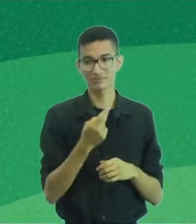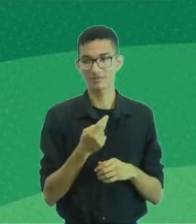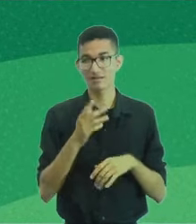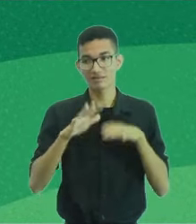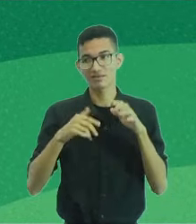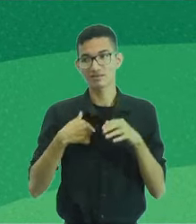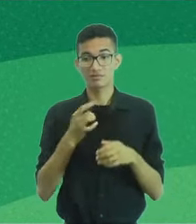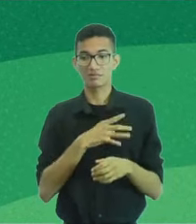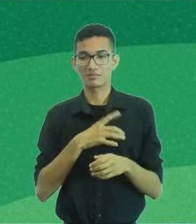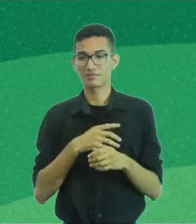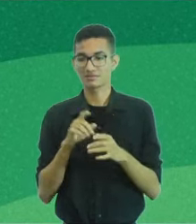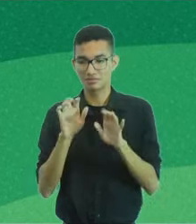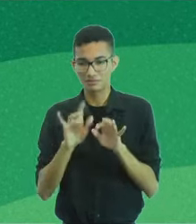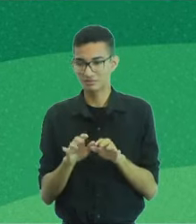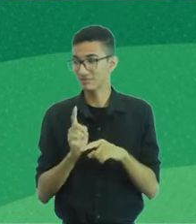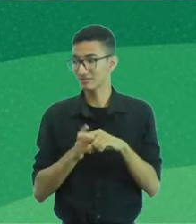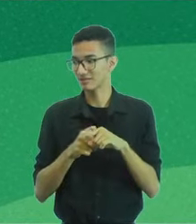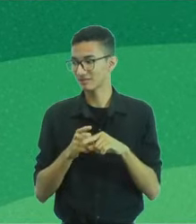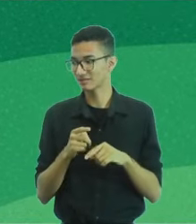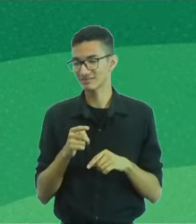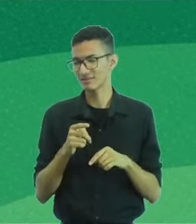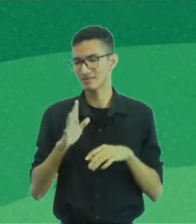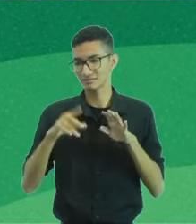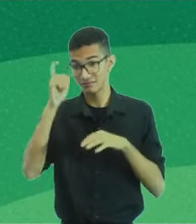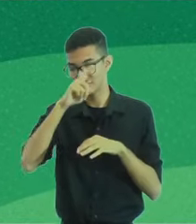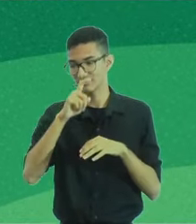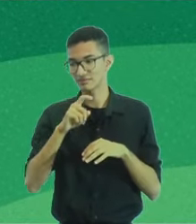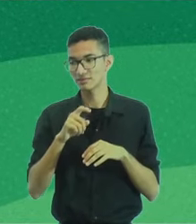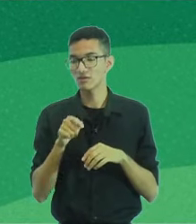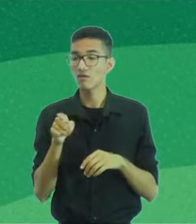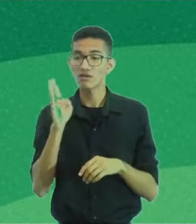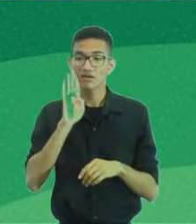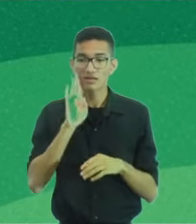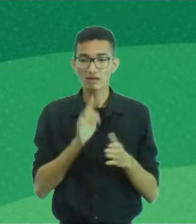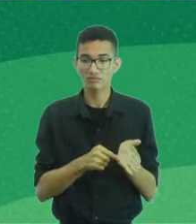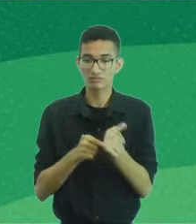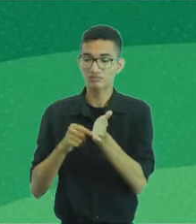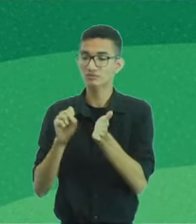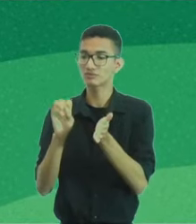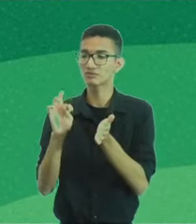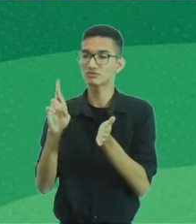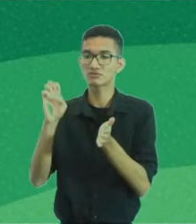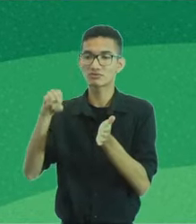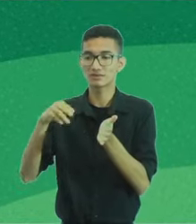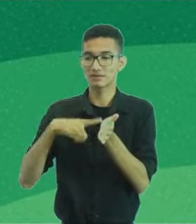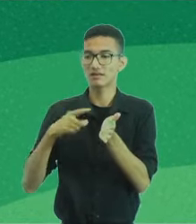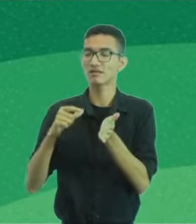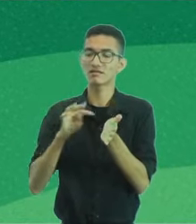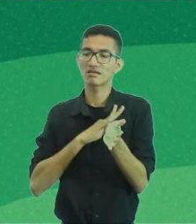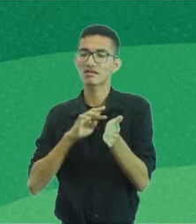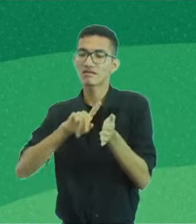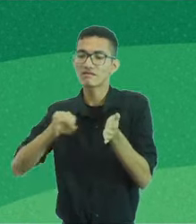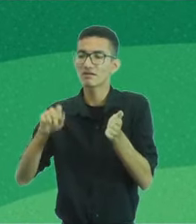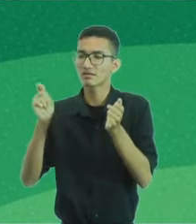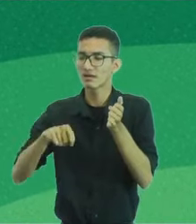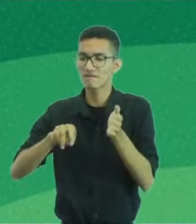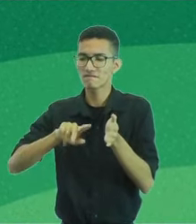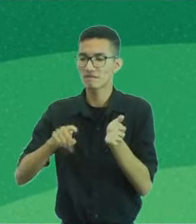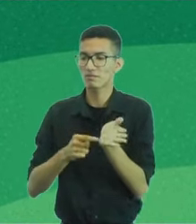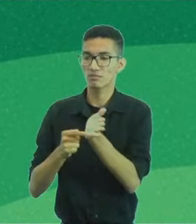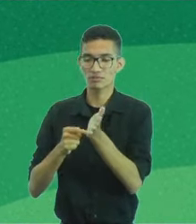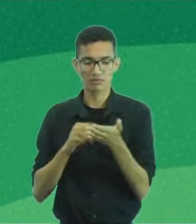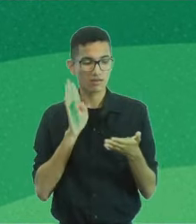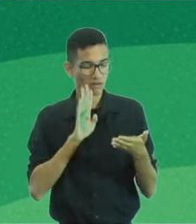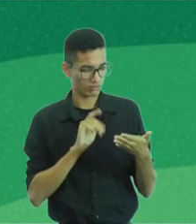medo de mexer nos fins eu acho que os fins muito difícil e a Melissa falou olha que legal Spin tem isso aqui Essas são as tags dá para fazer isso aqui pô é muito legal